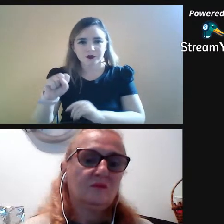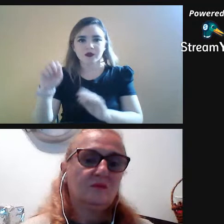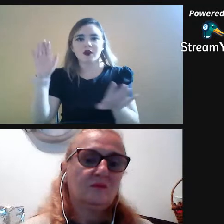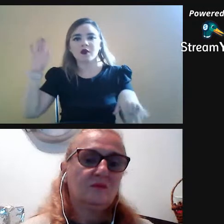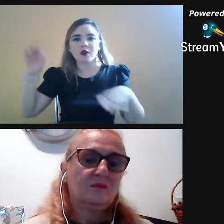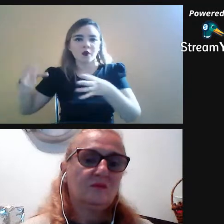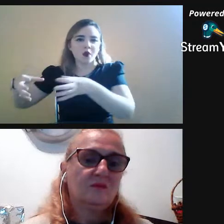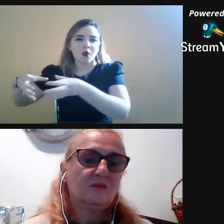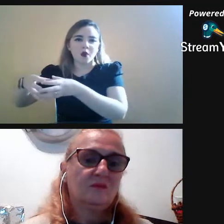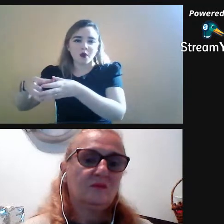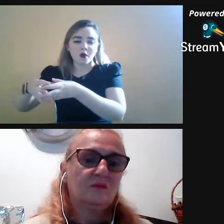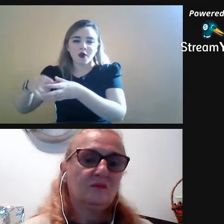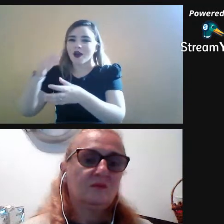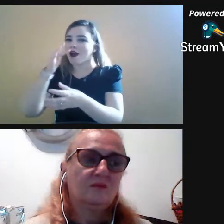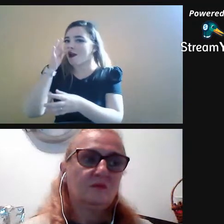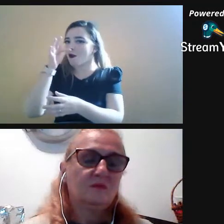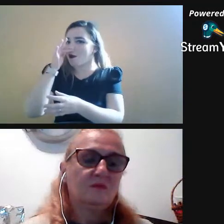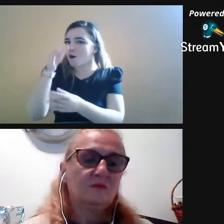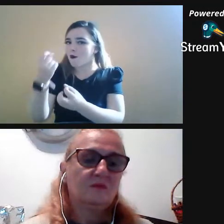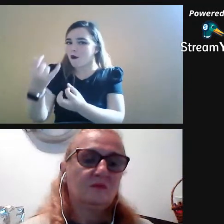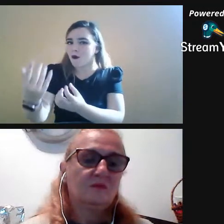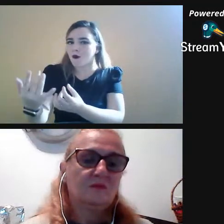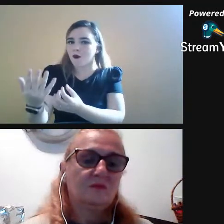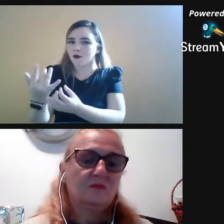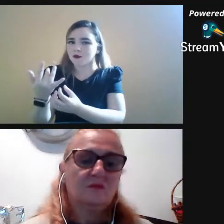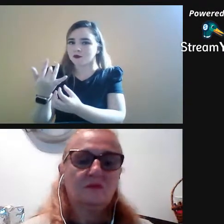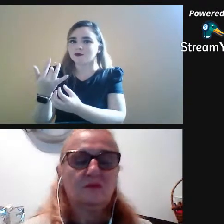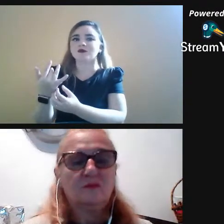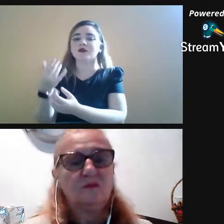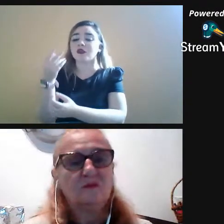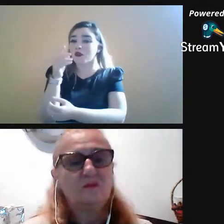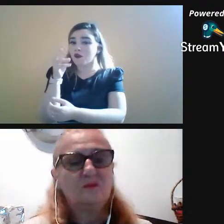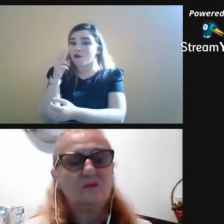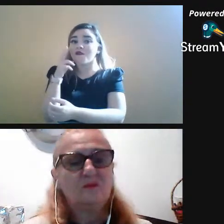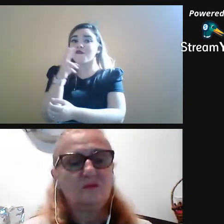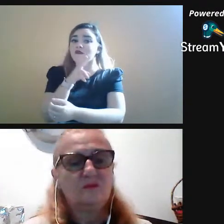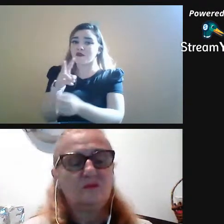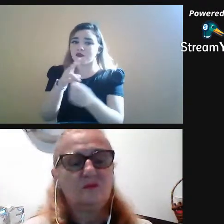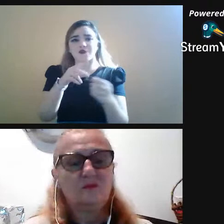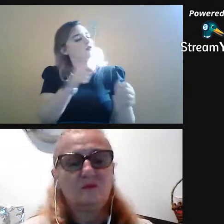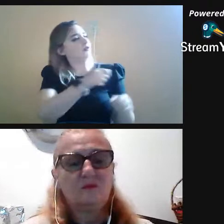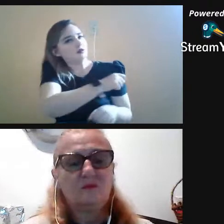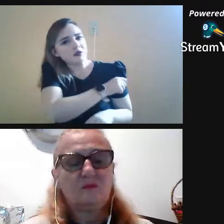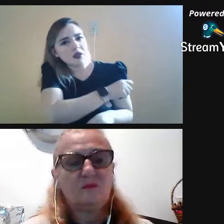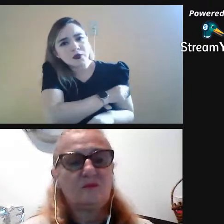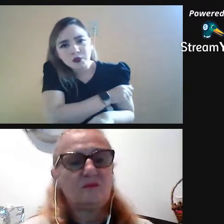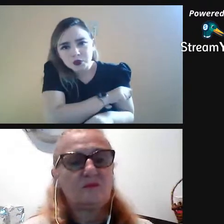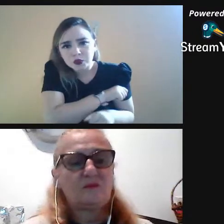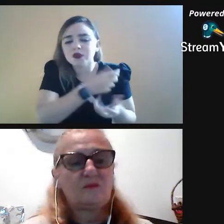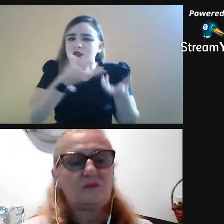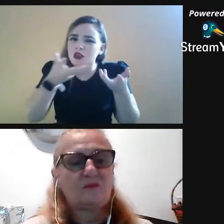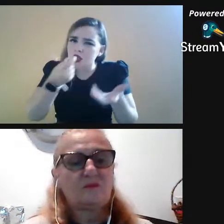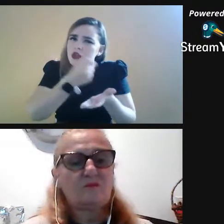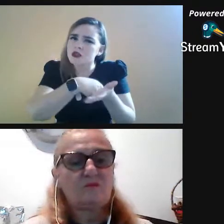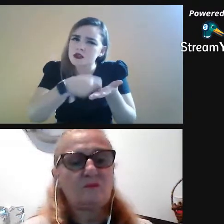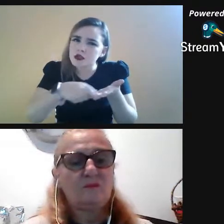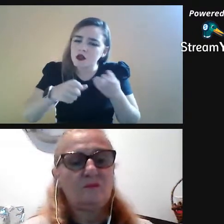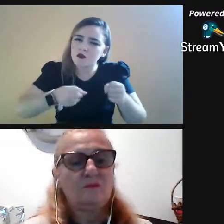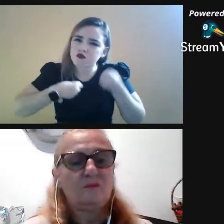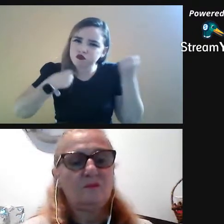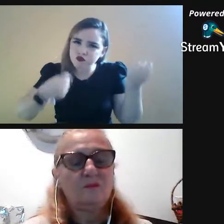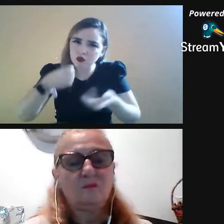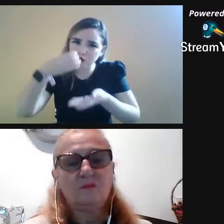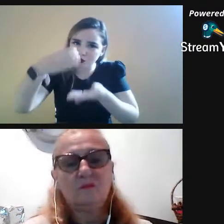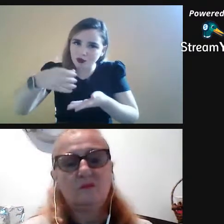E vejam, principalmente os alunos que vão escrever, né, vão tentar o prêmio de